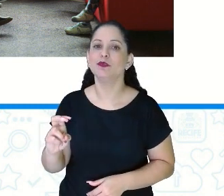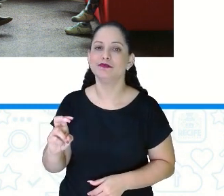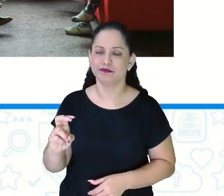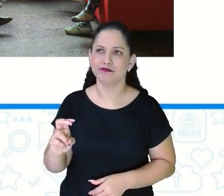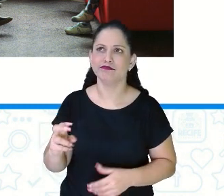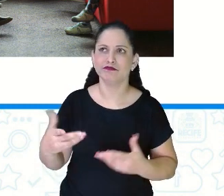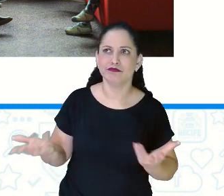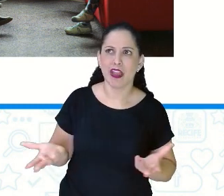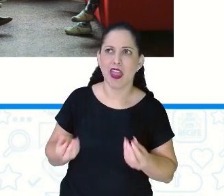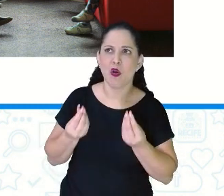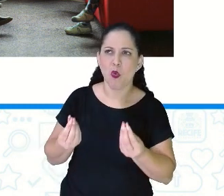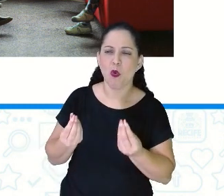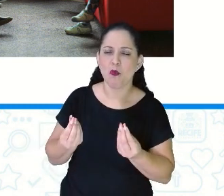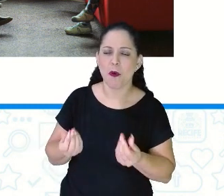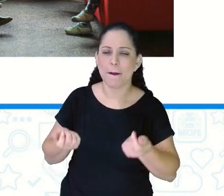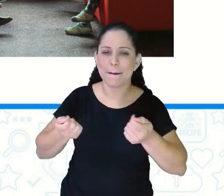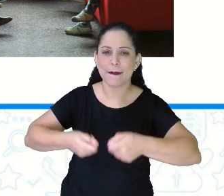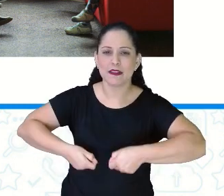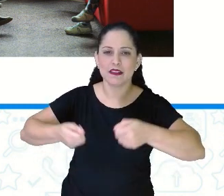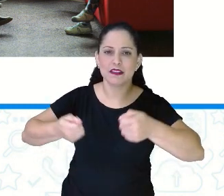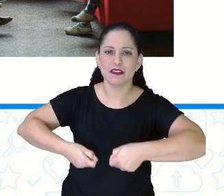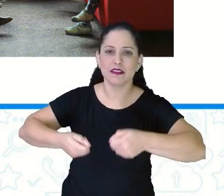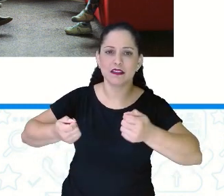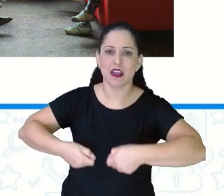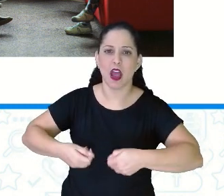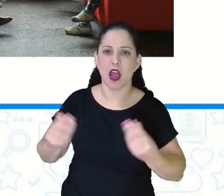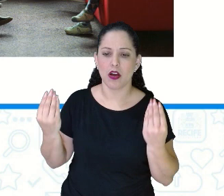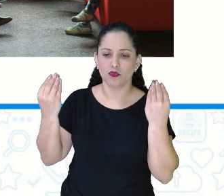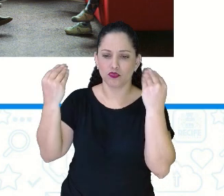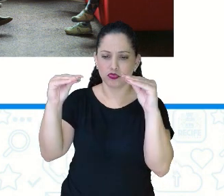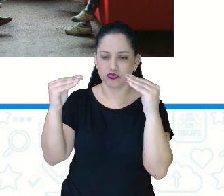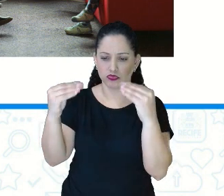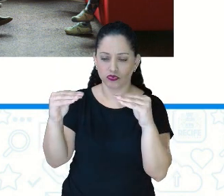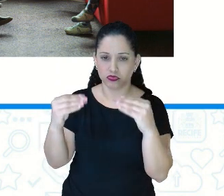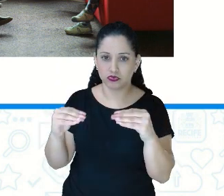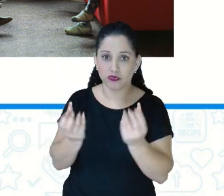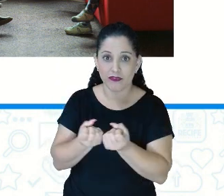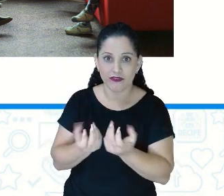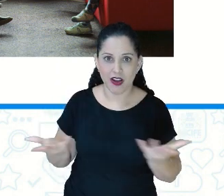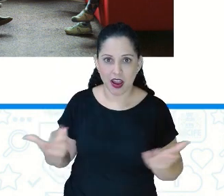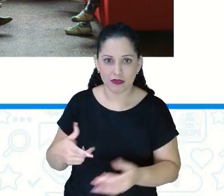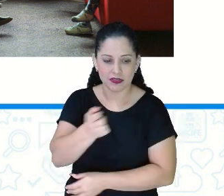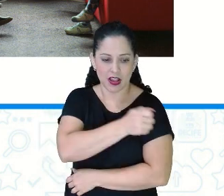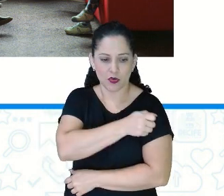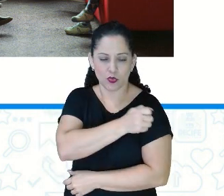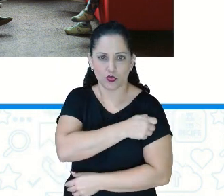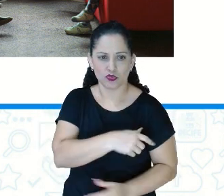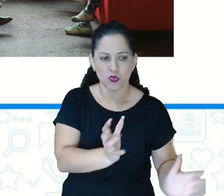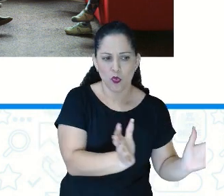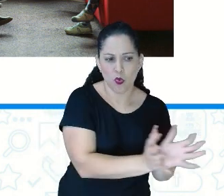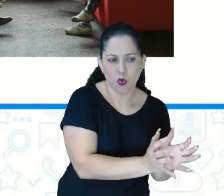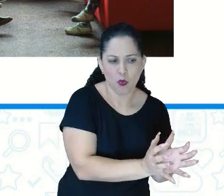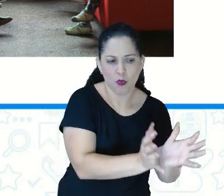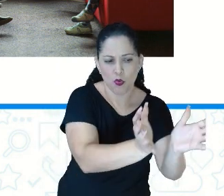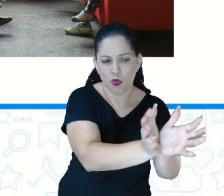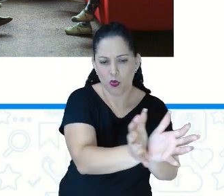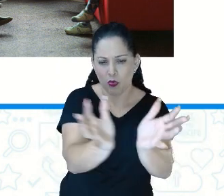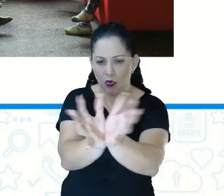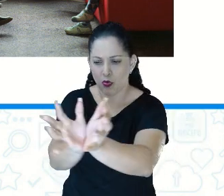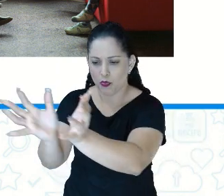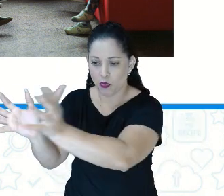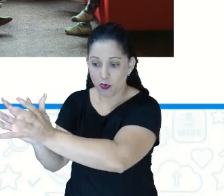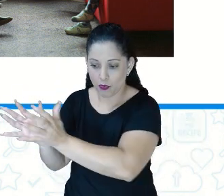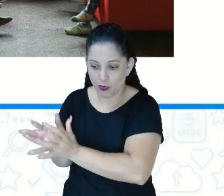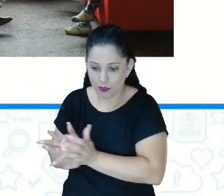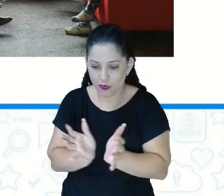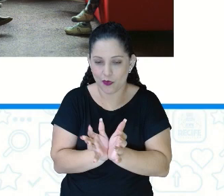eu precisasse colocar vários alunos em grupos diferentes. Isso é uma situação cotidiana. Quando